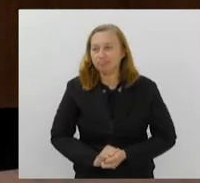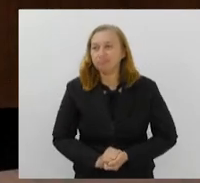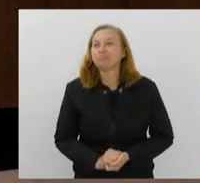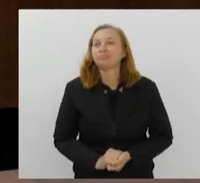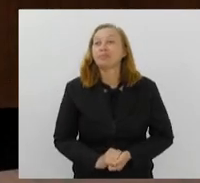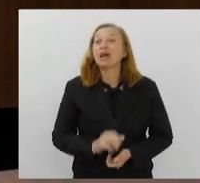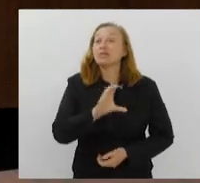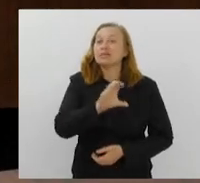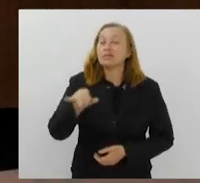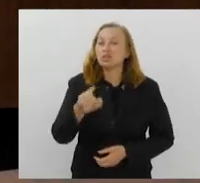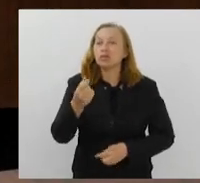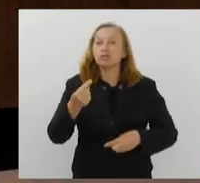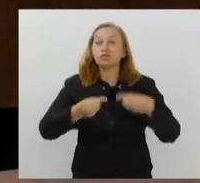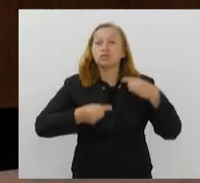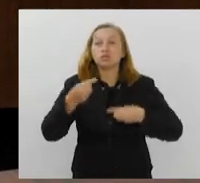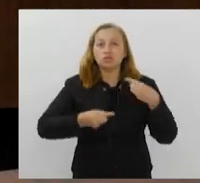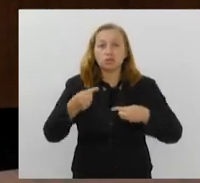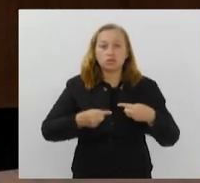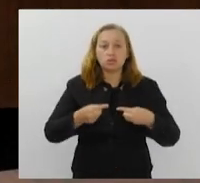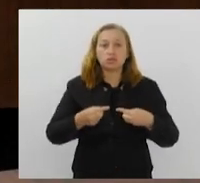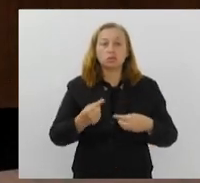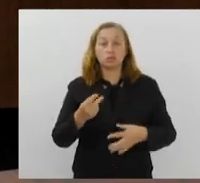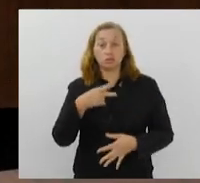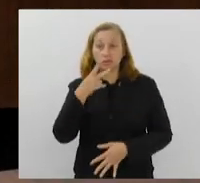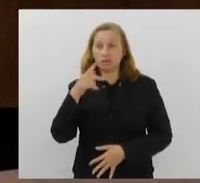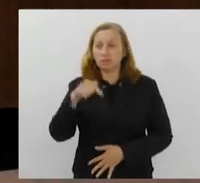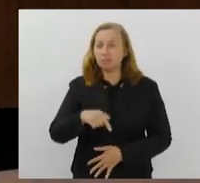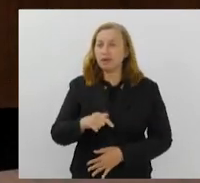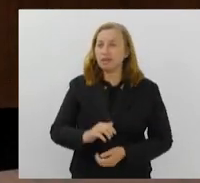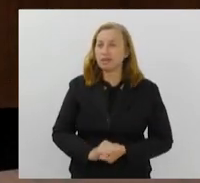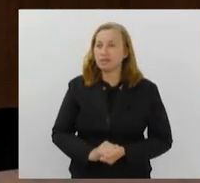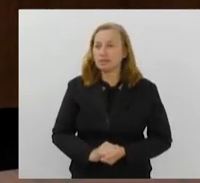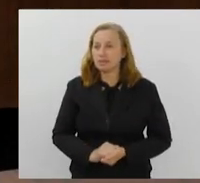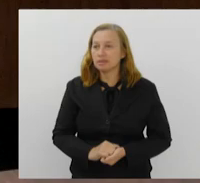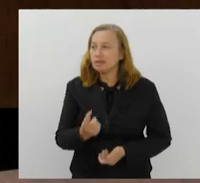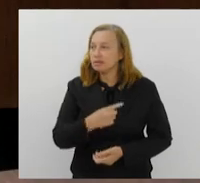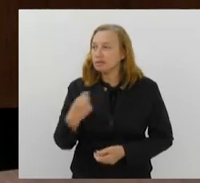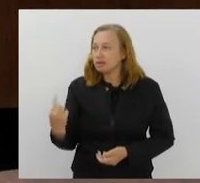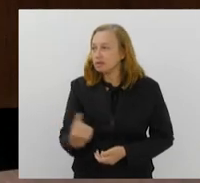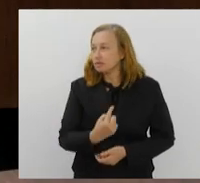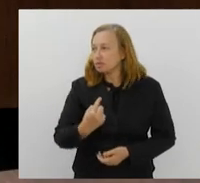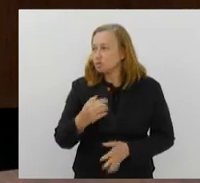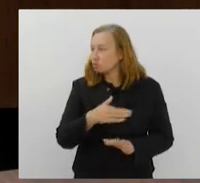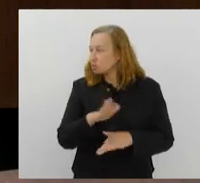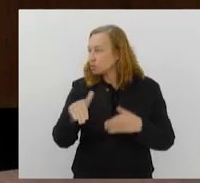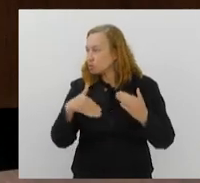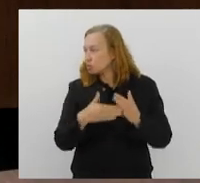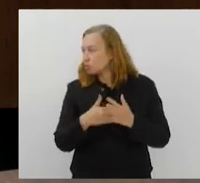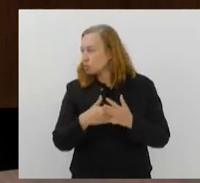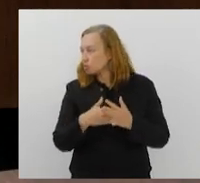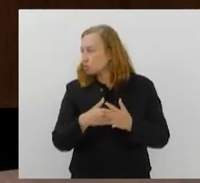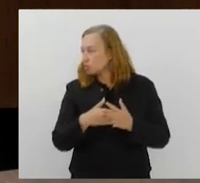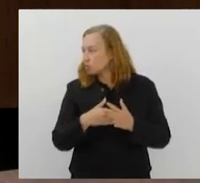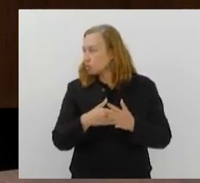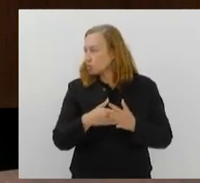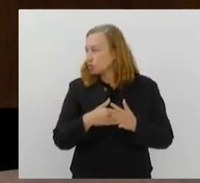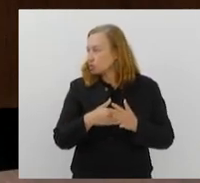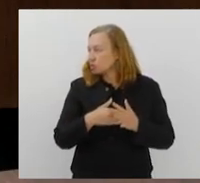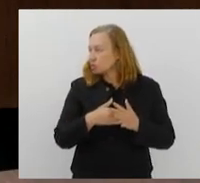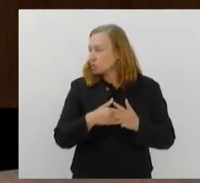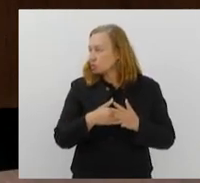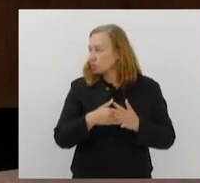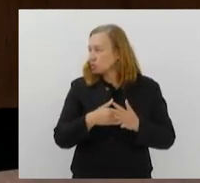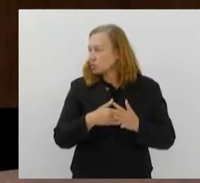A CCJ discutiu e eu trago aqui para nós todos, que é o seguinte, vejam, o deputado Luiz